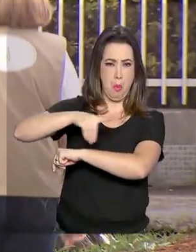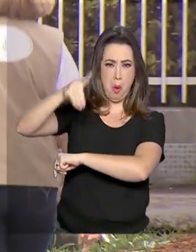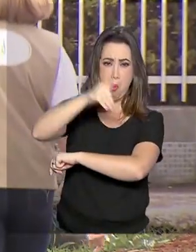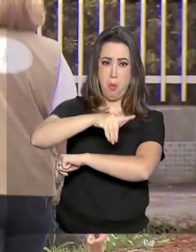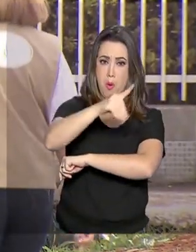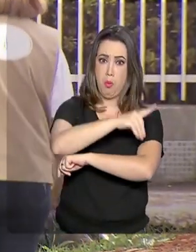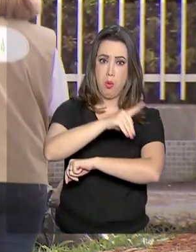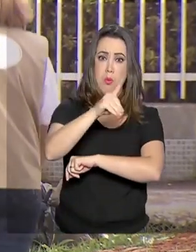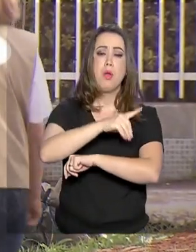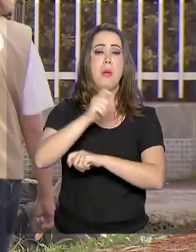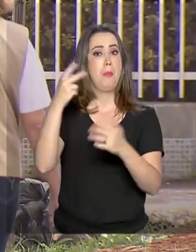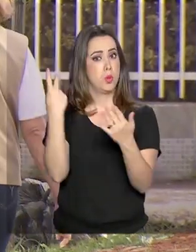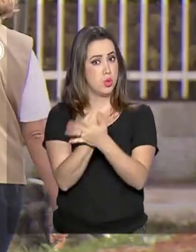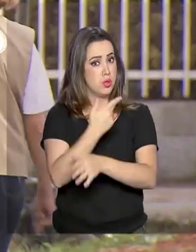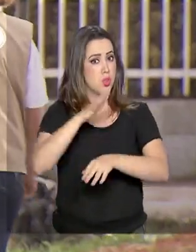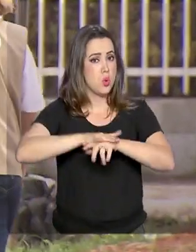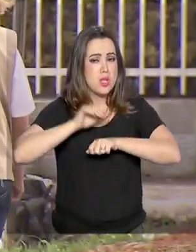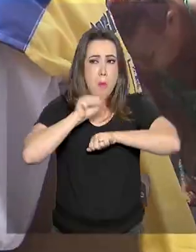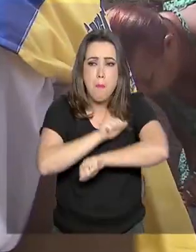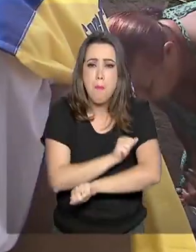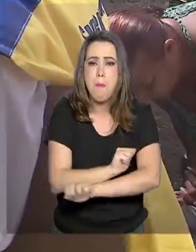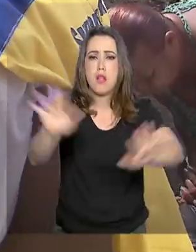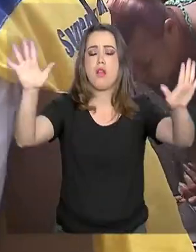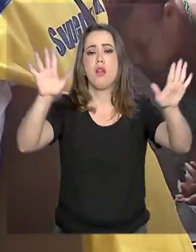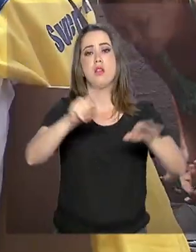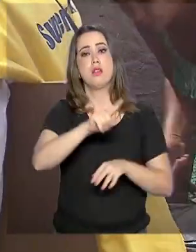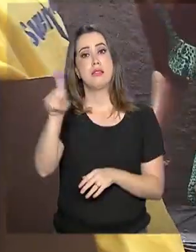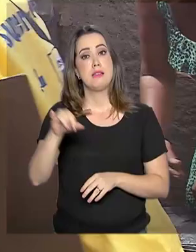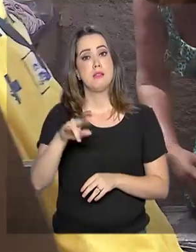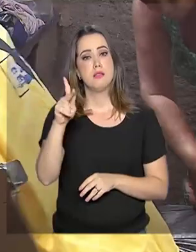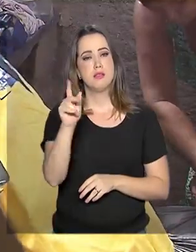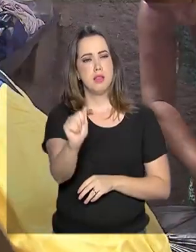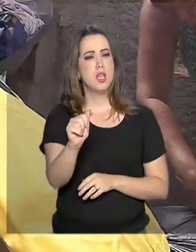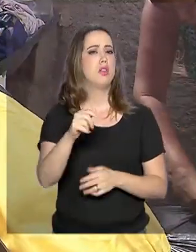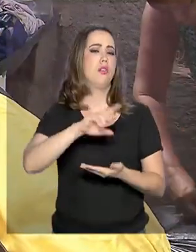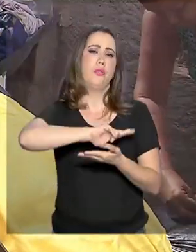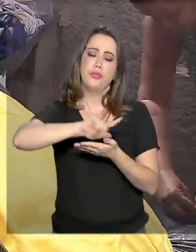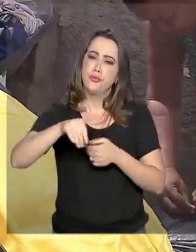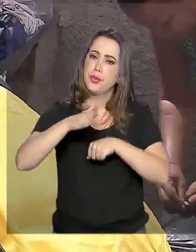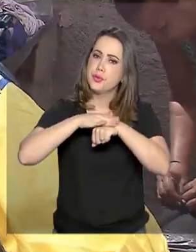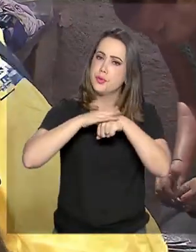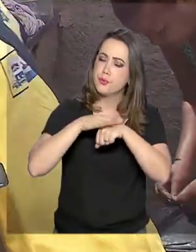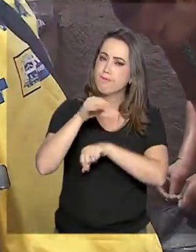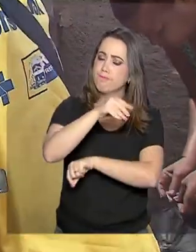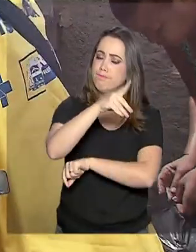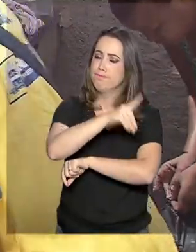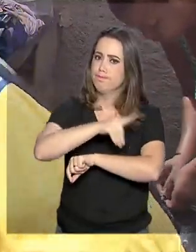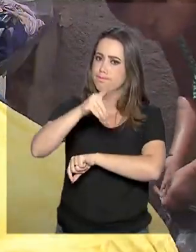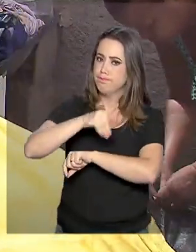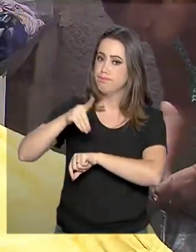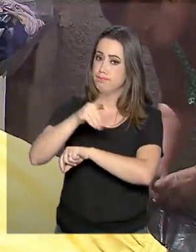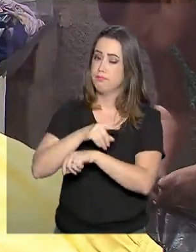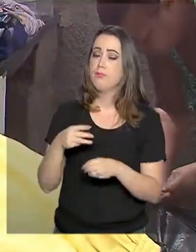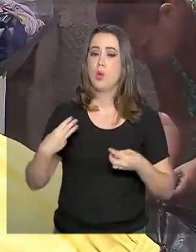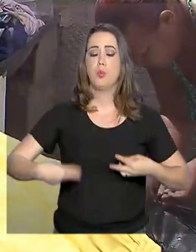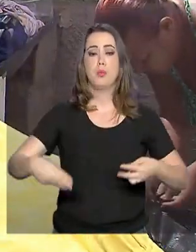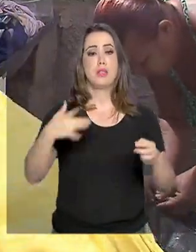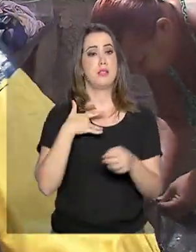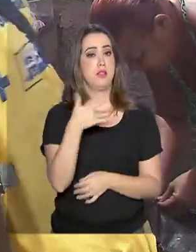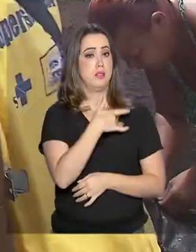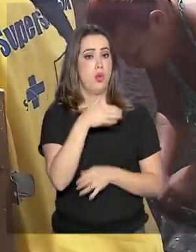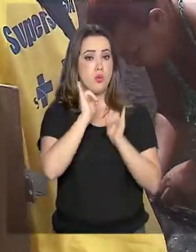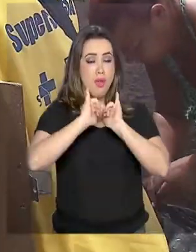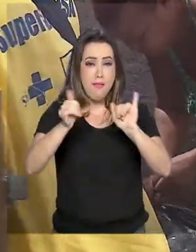risco de surto para a dengue básica ea chikungunya o ministério da saúde alerta que o sistema de vigilância de